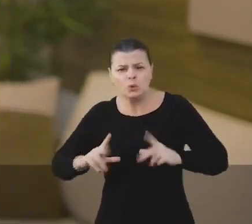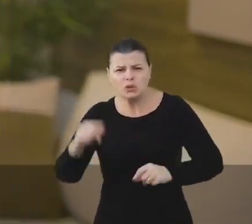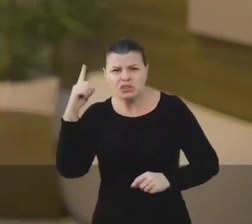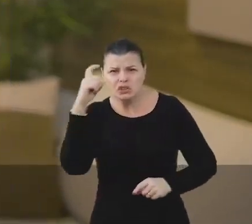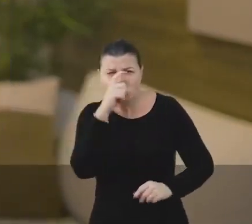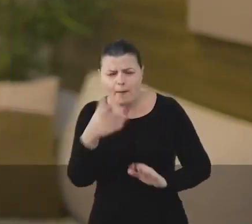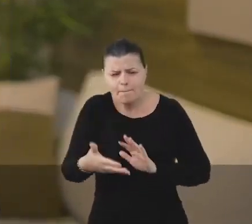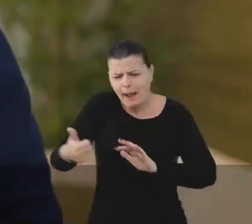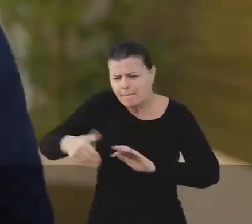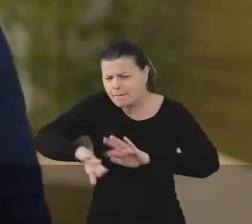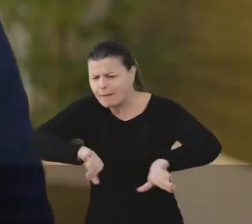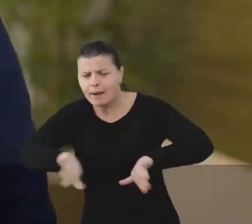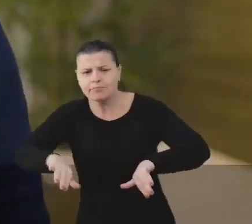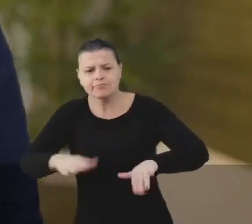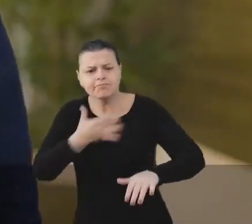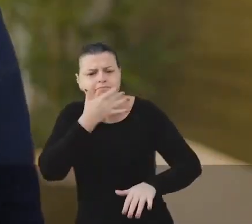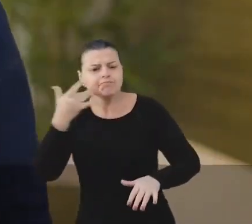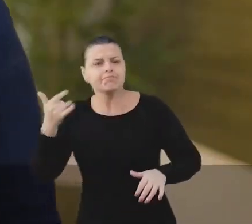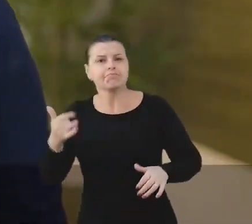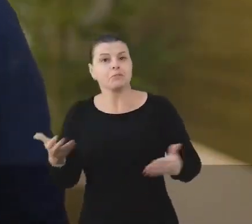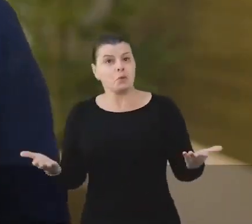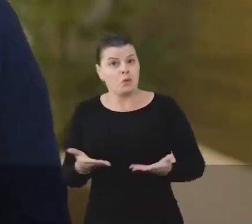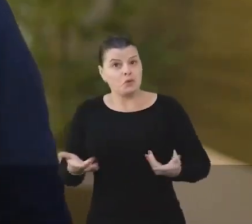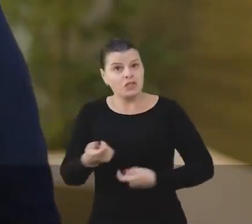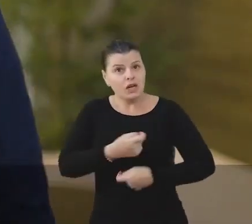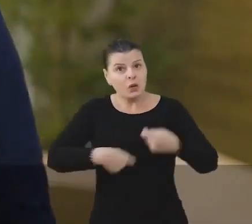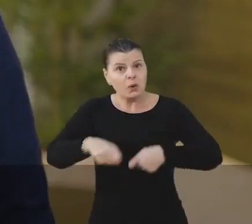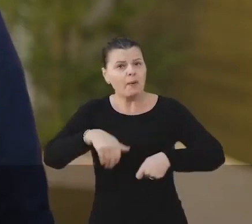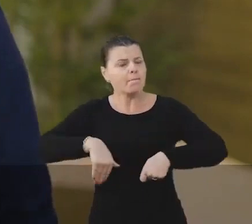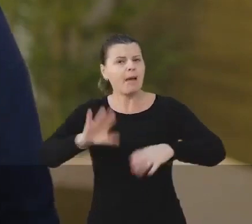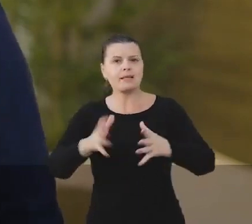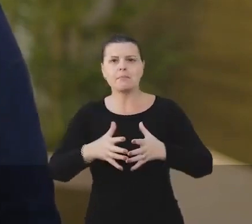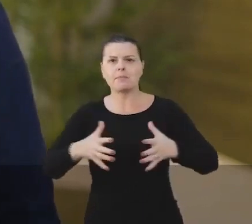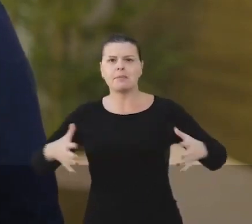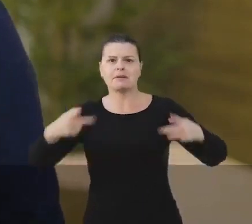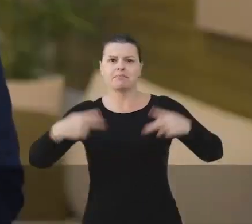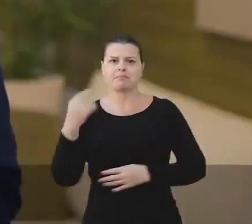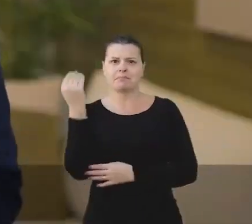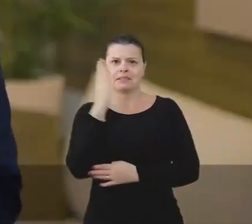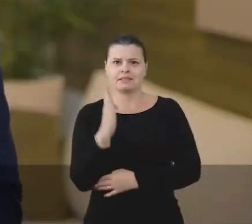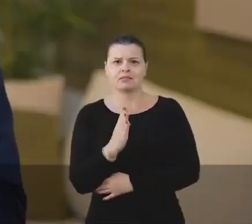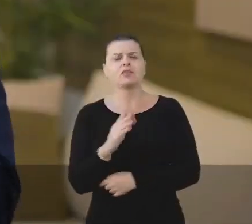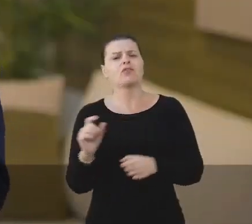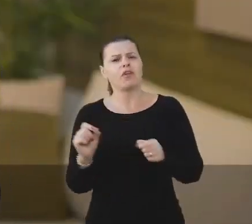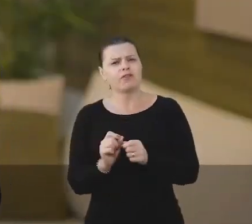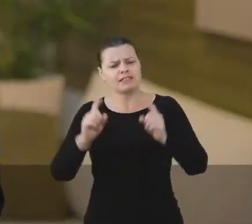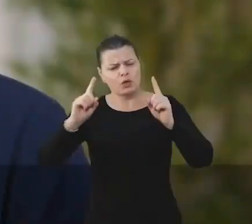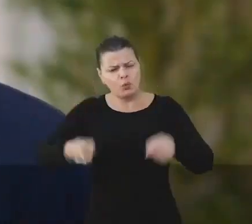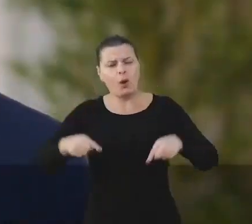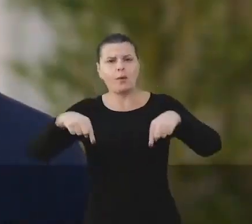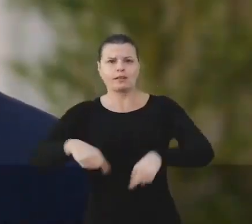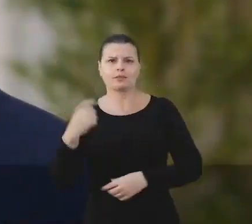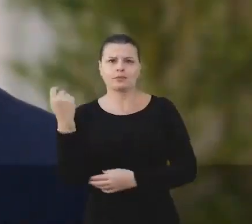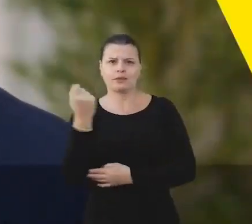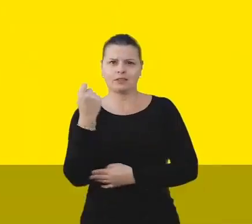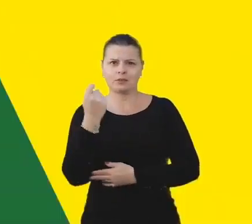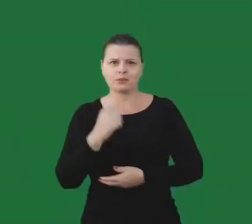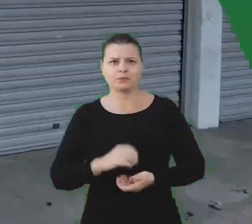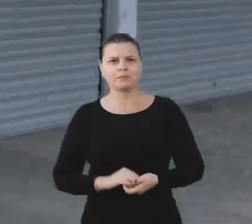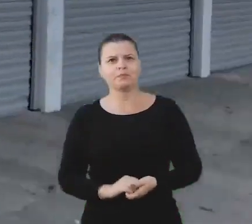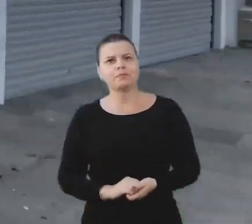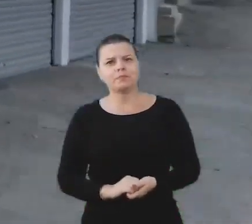caminho para aquele que produz. Hoje, a nossa economia é uma das que mais cresce no mundo. Vamos fazer o mesmo aqui no Rio